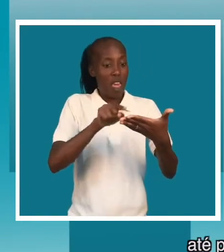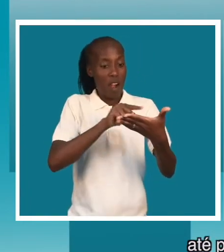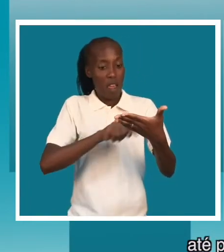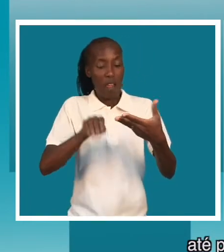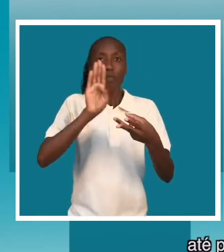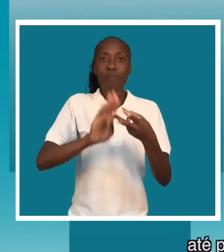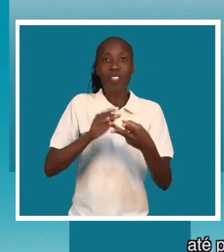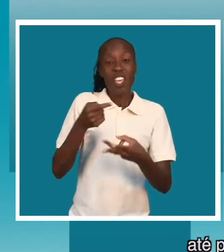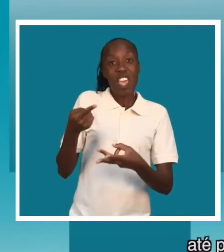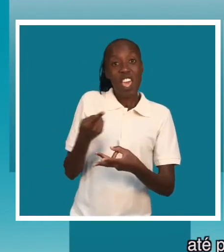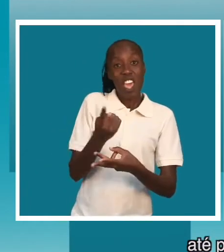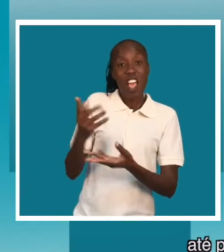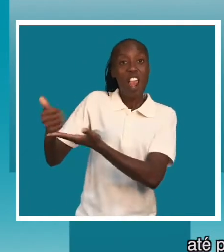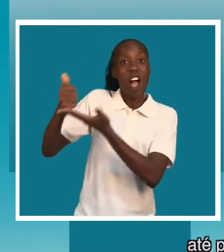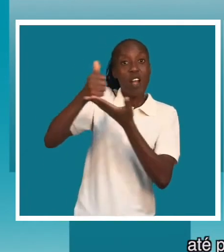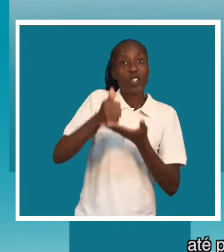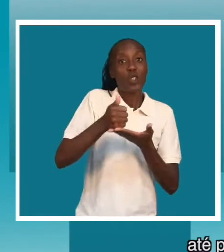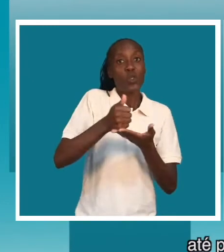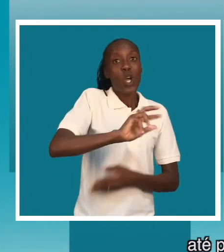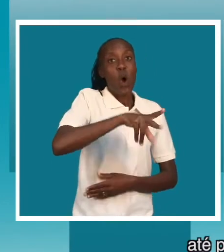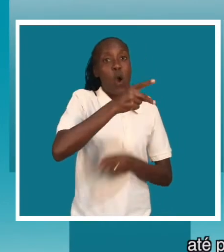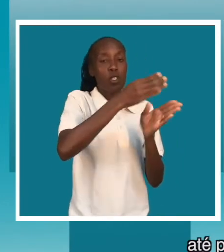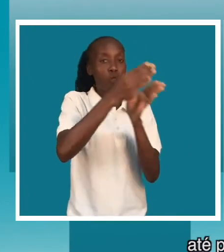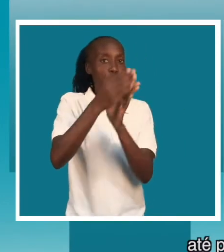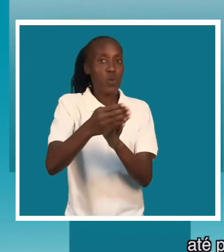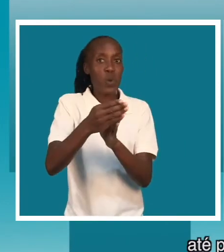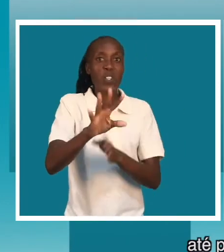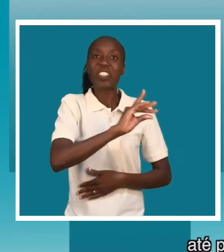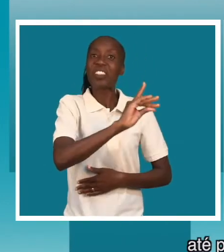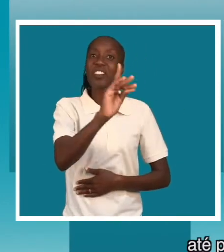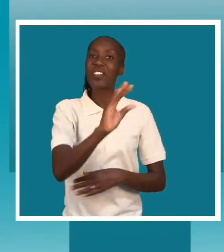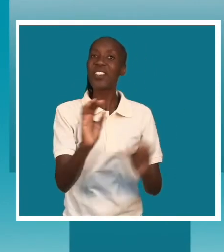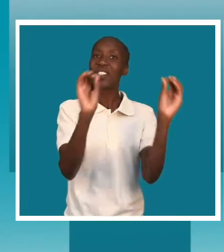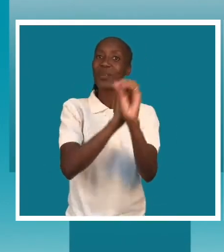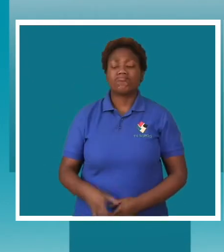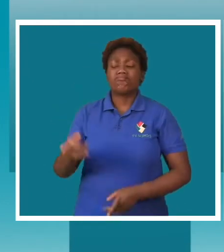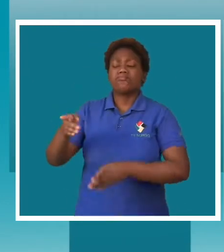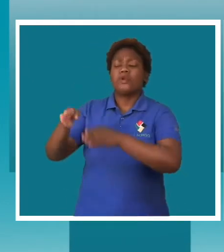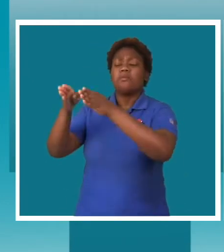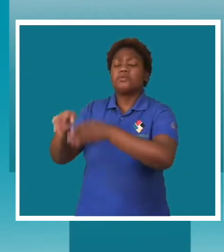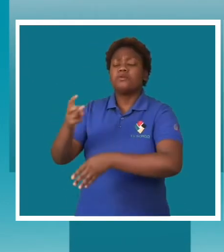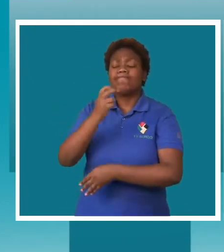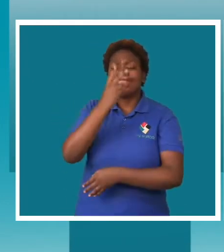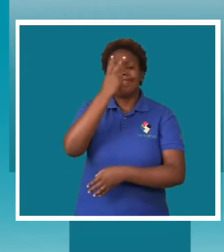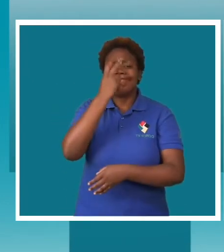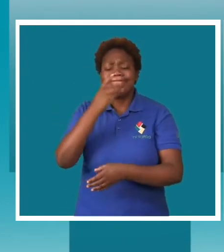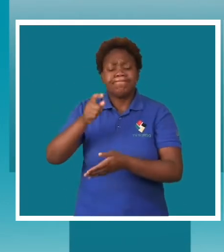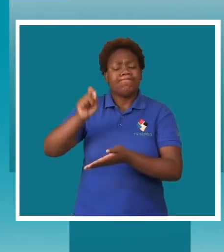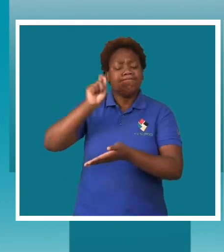acaba ajudando pessoas que não tem nenhuma deficiência.